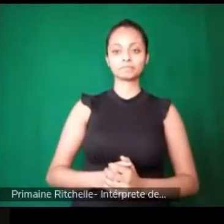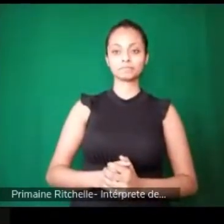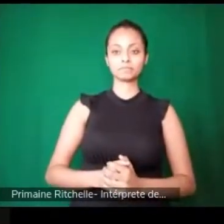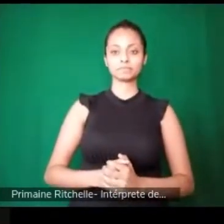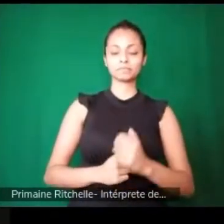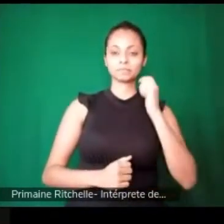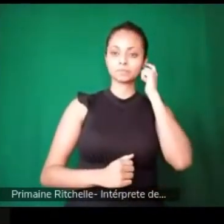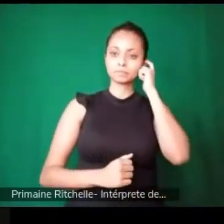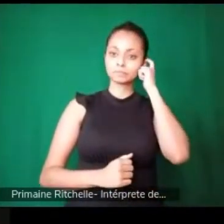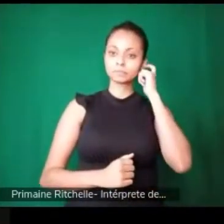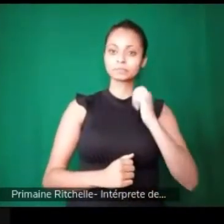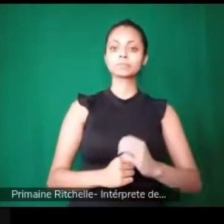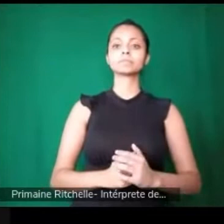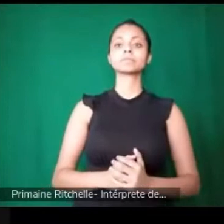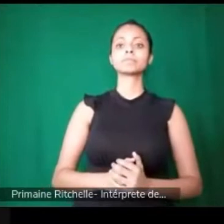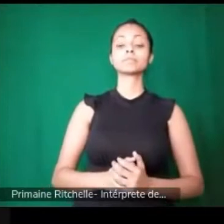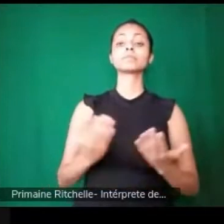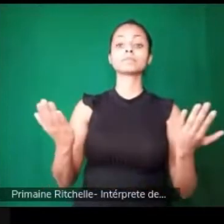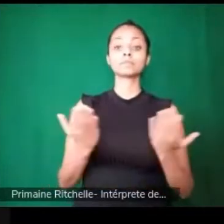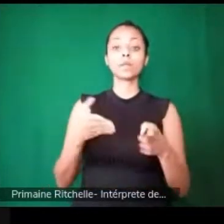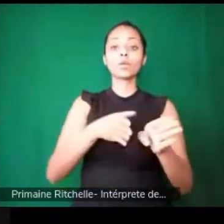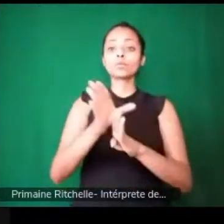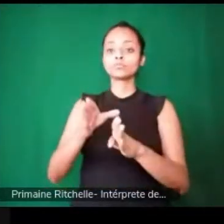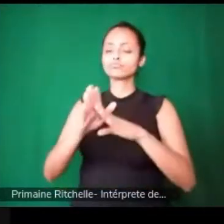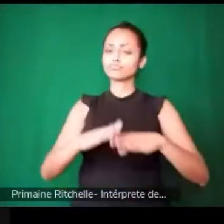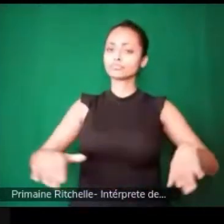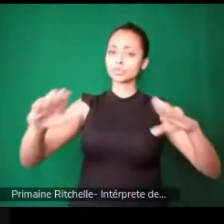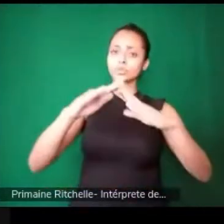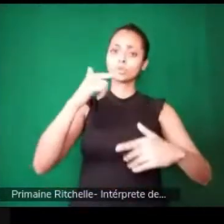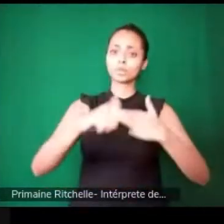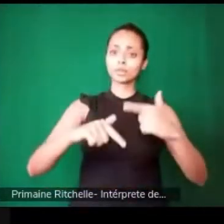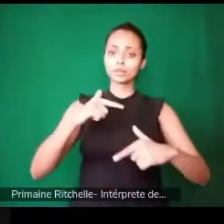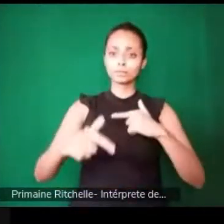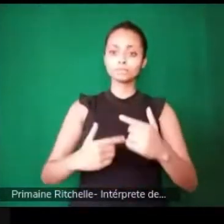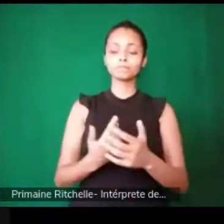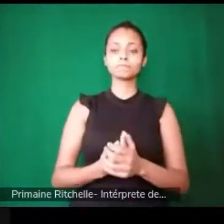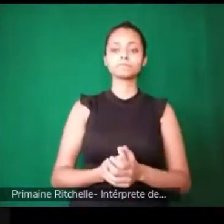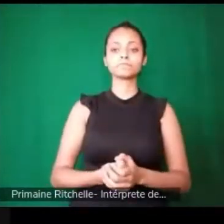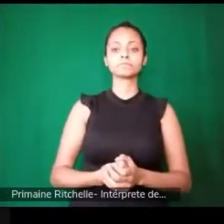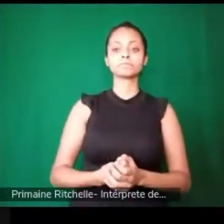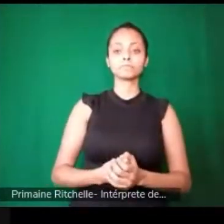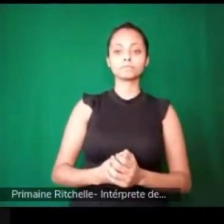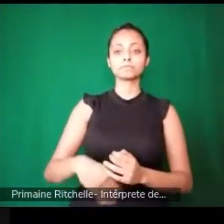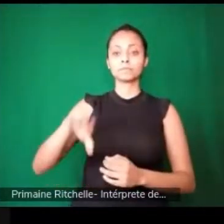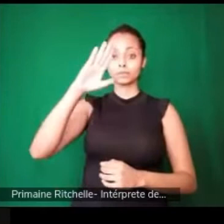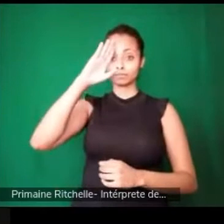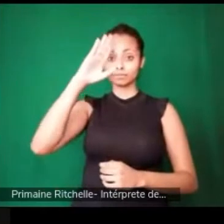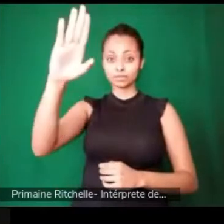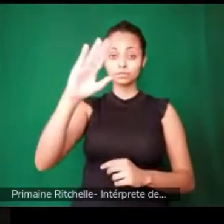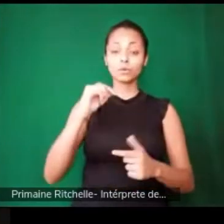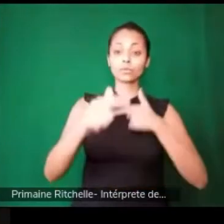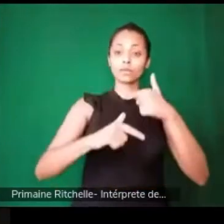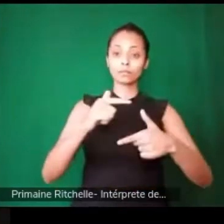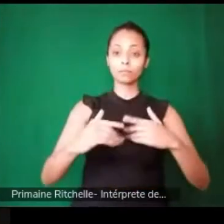Vou passar agora para vocês algumas orientações gerais para o trabalho. Vão ter prioridade para realizar o trabalho de modo remoto os